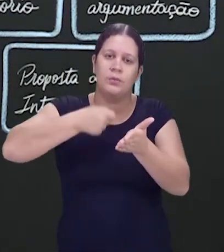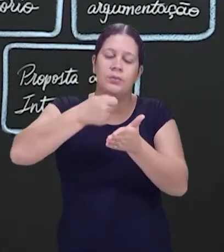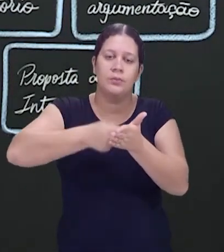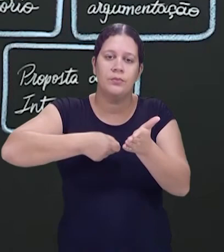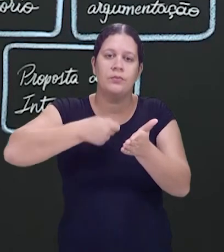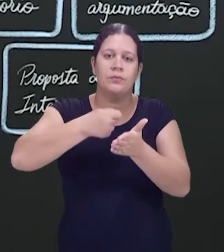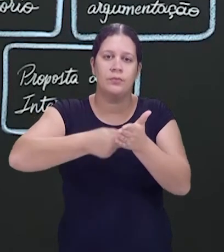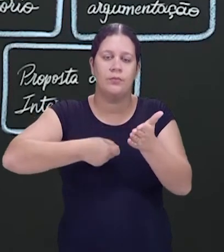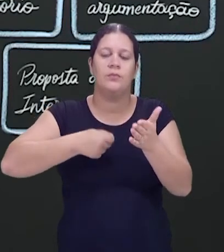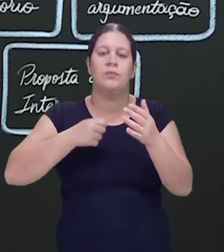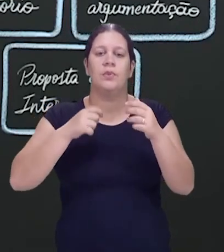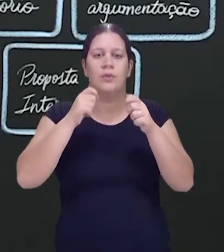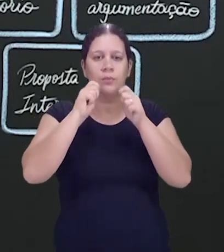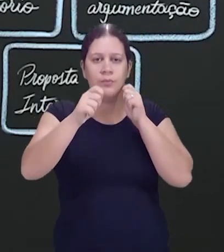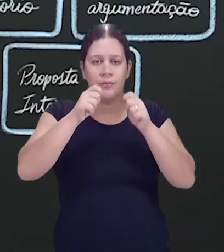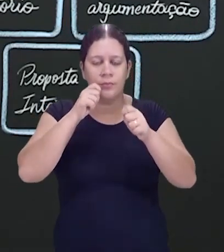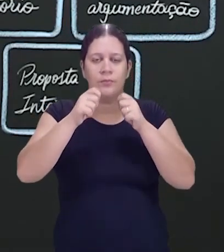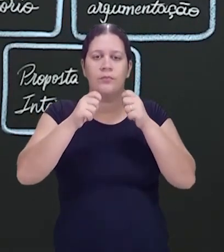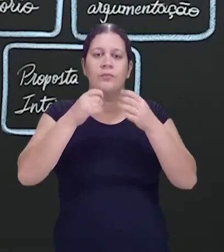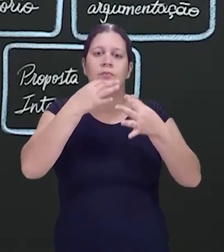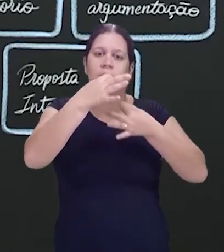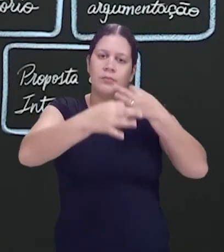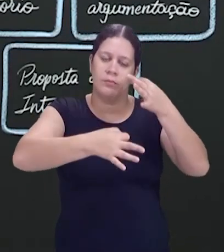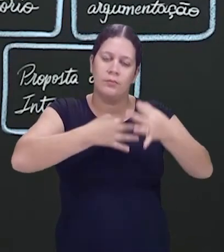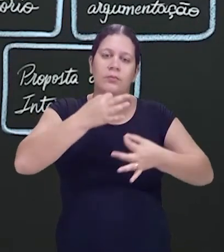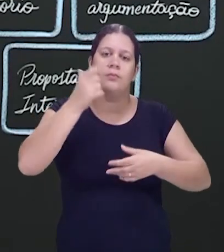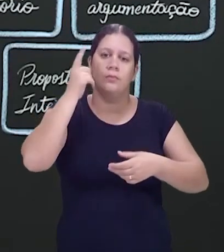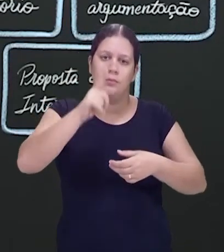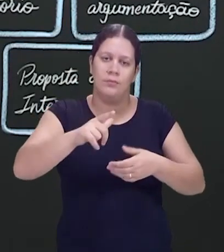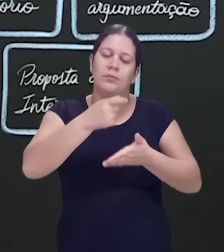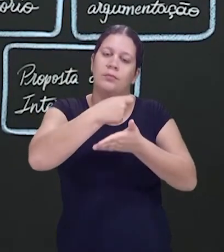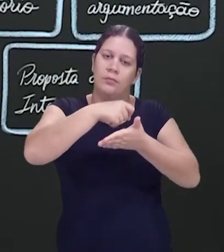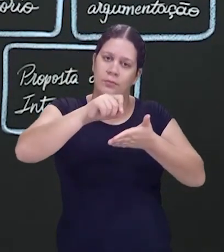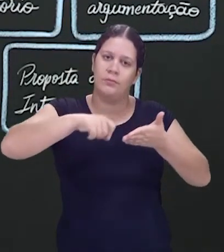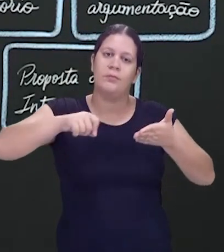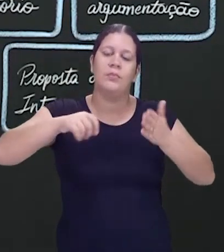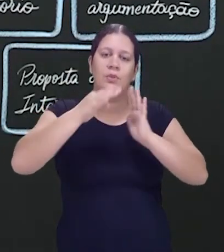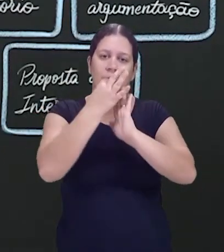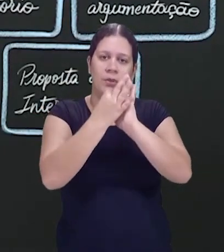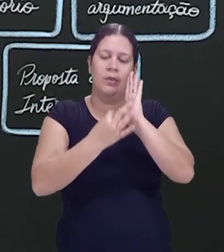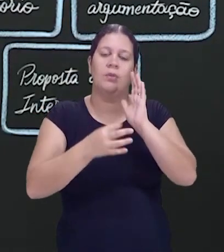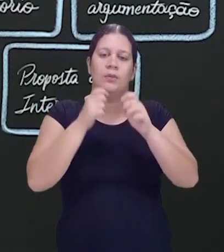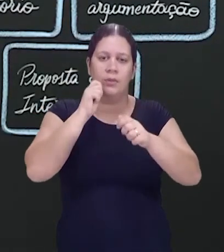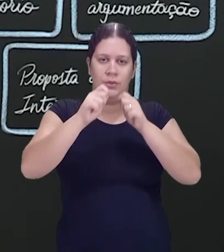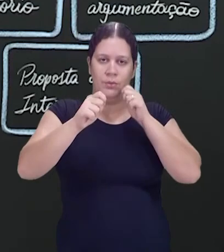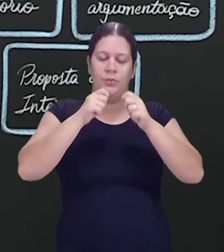exigências, diante do mundo de argumentos necessários para você conseguir escrever um